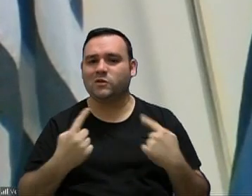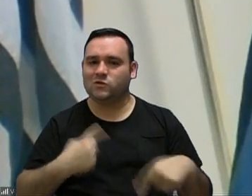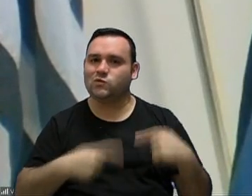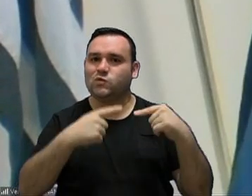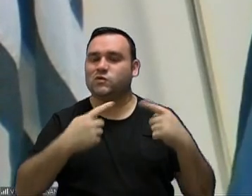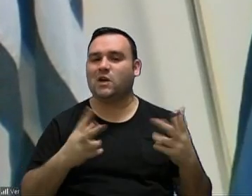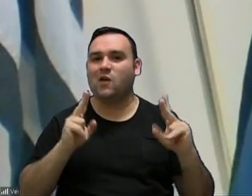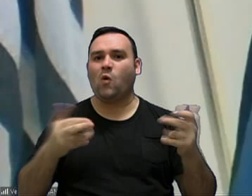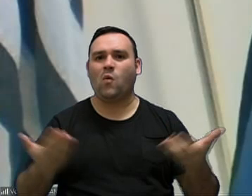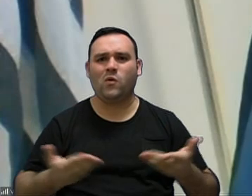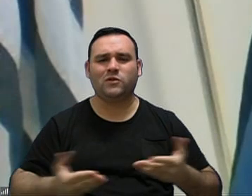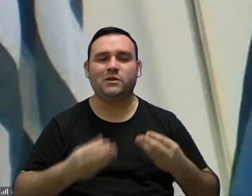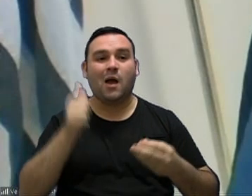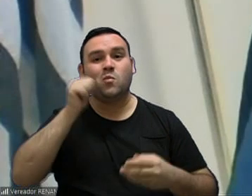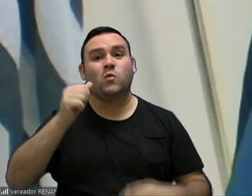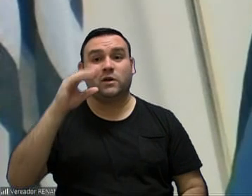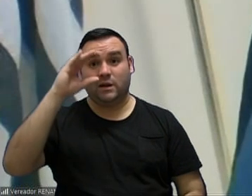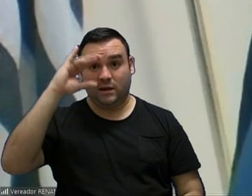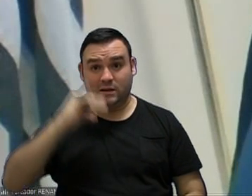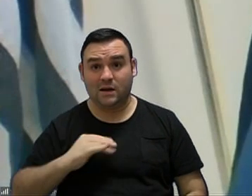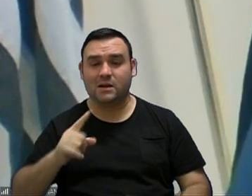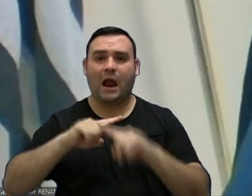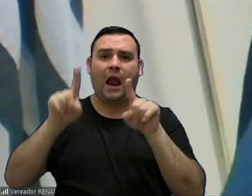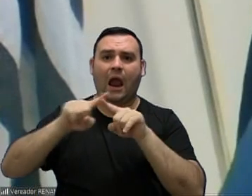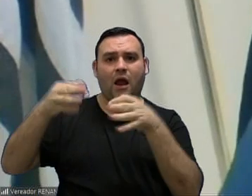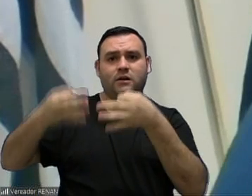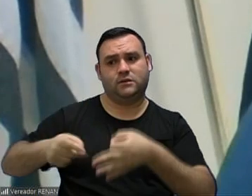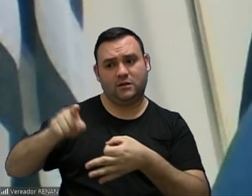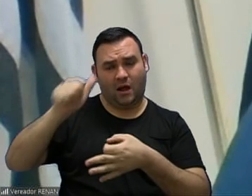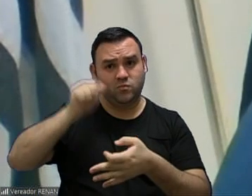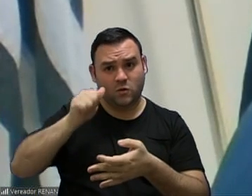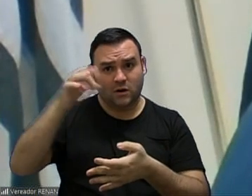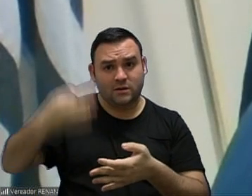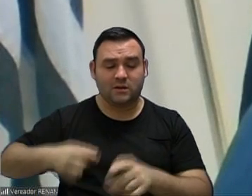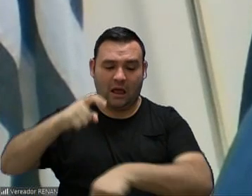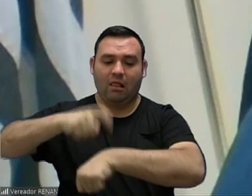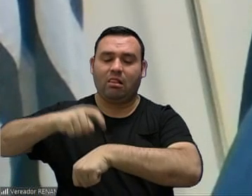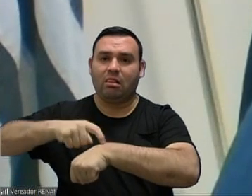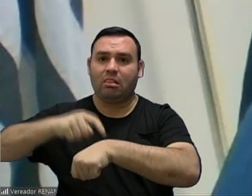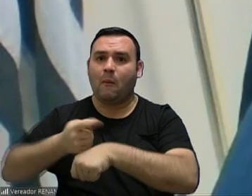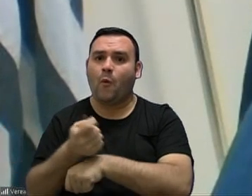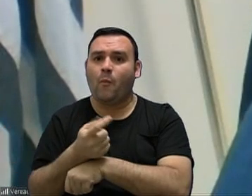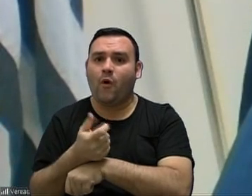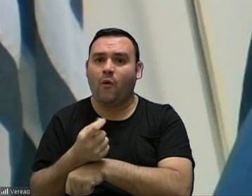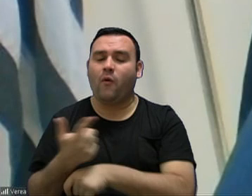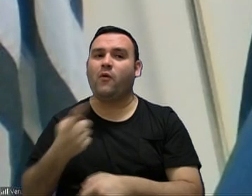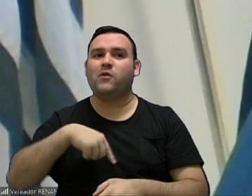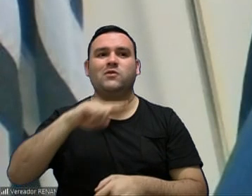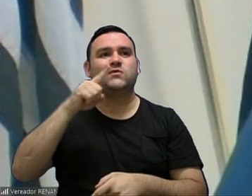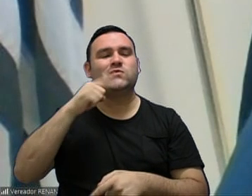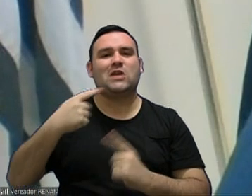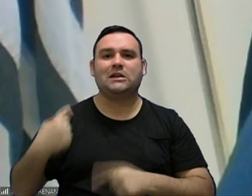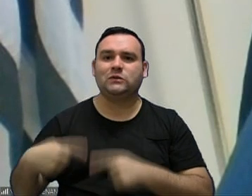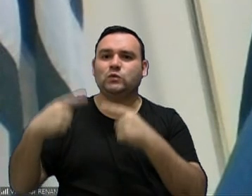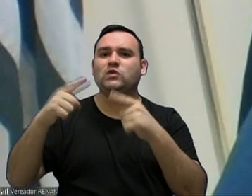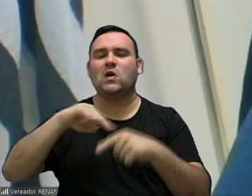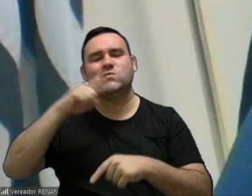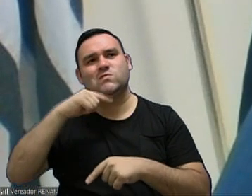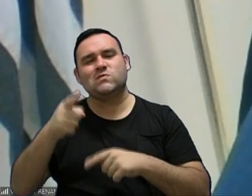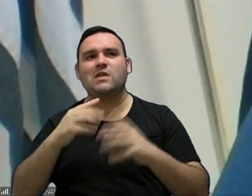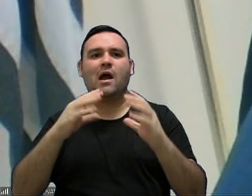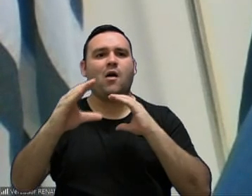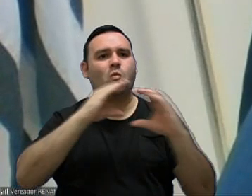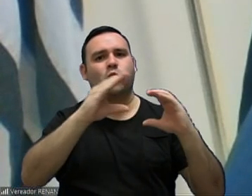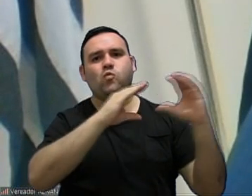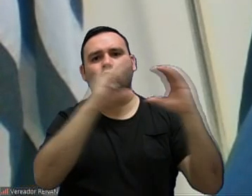Né? Você veja, a vereadora Iara reclama com toda a razão que o tempo aqui é escasso, que não dá para fazer debate, não dá para fazer